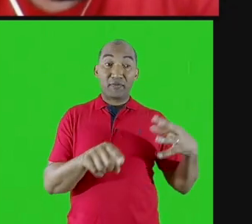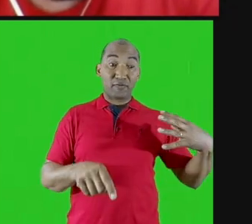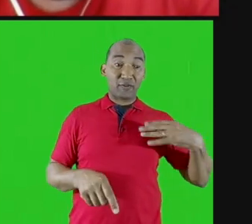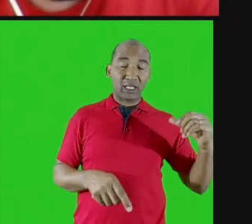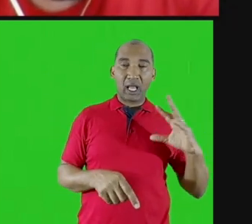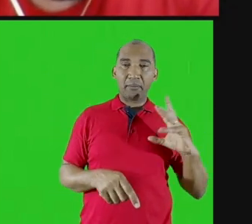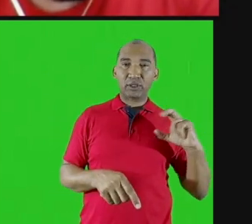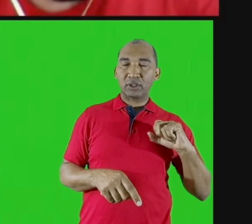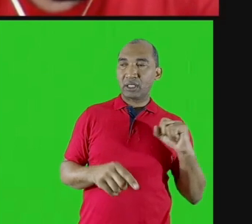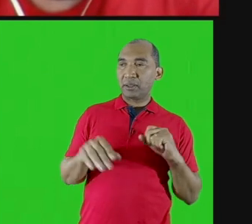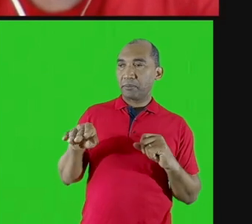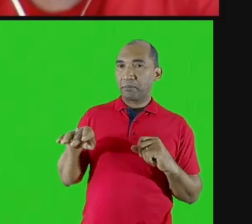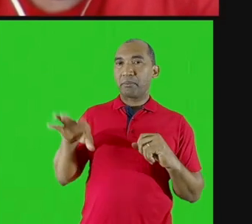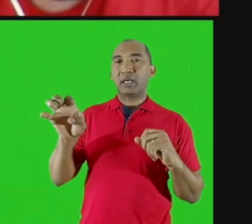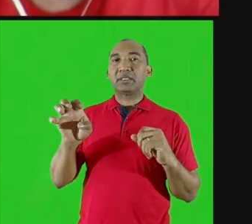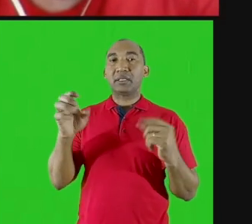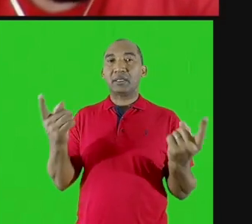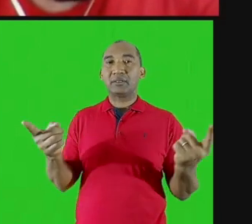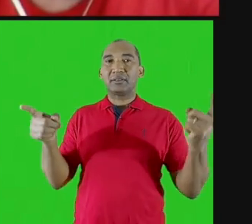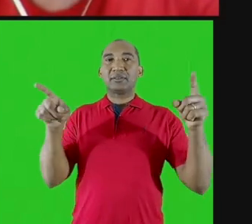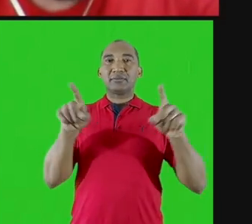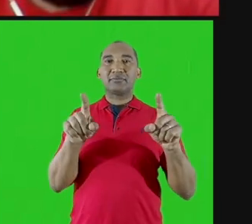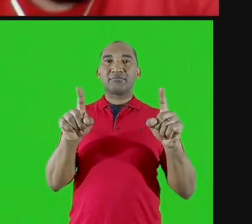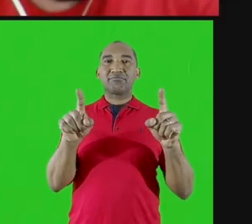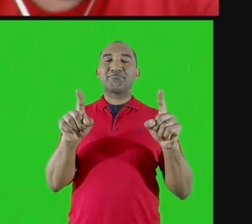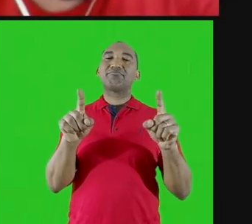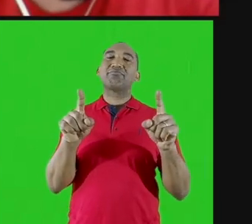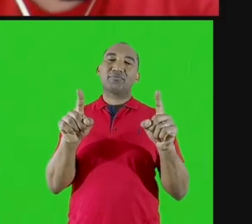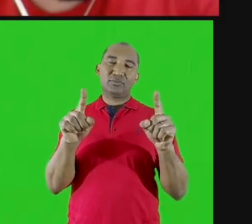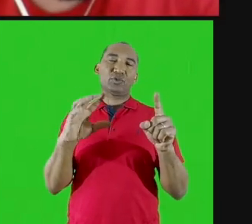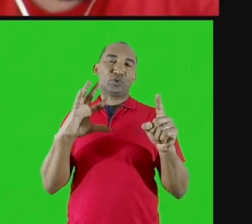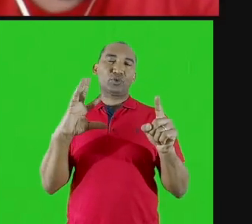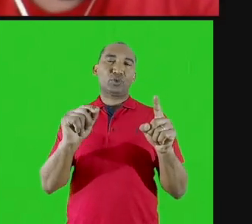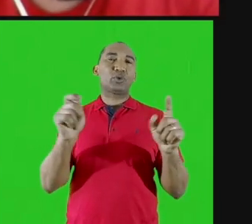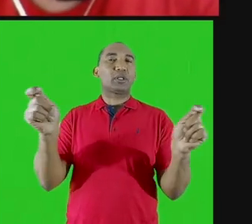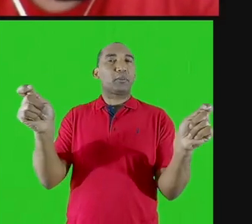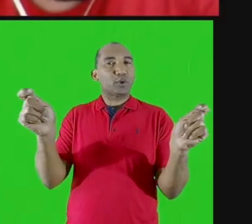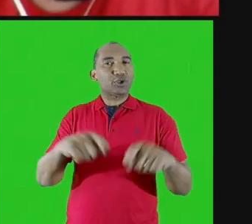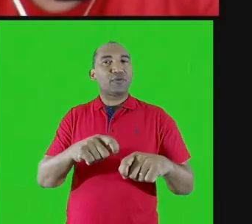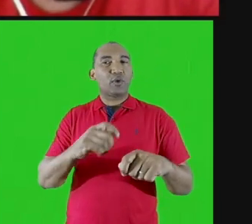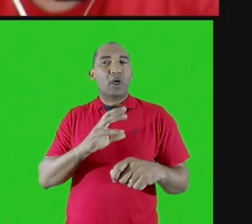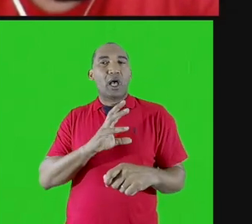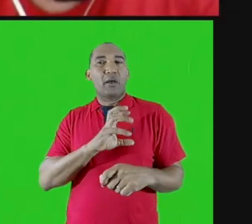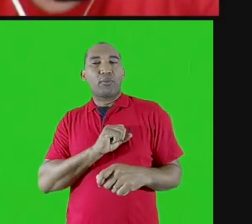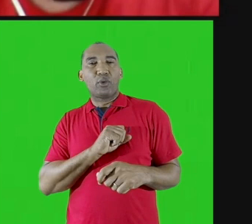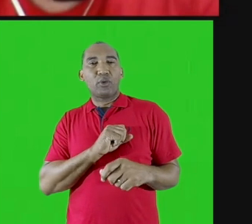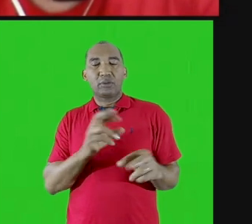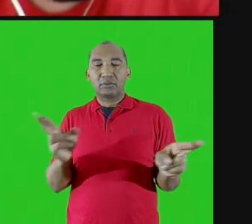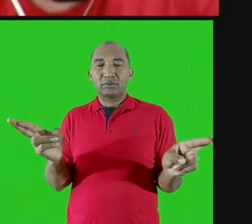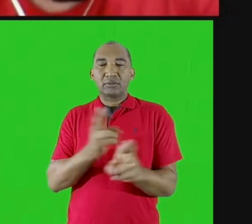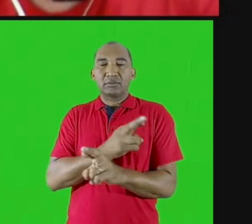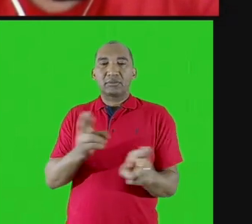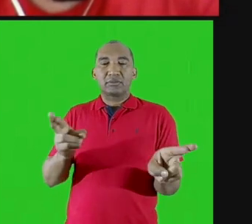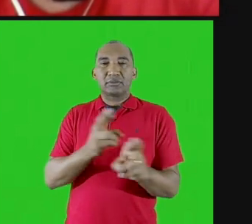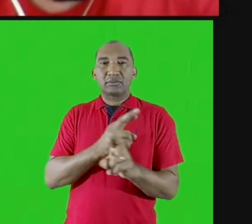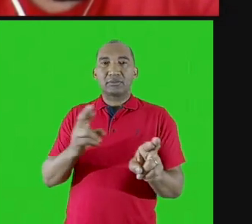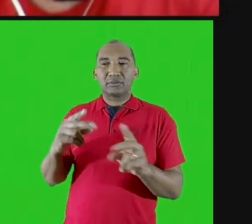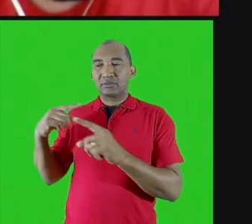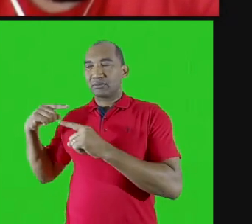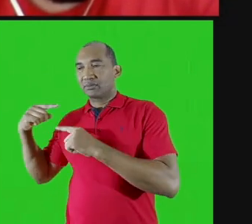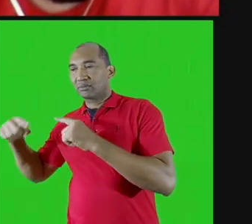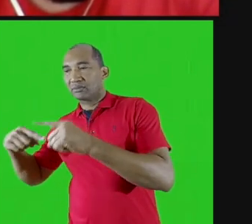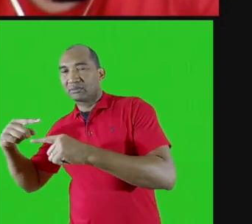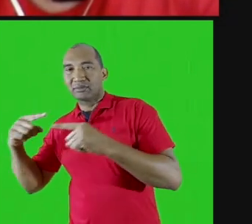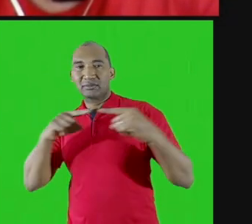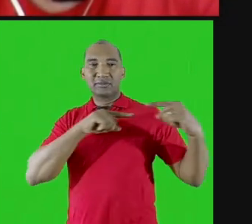filha apaixonada por uma mãe e com toda a possibilidade de amor que é possível entre as